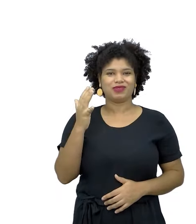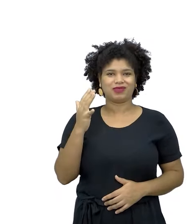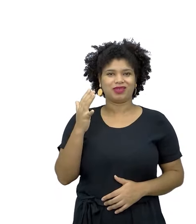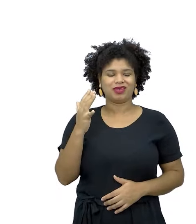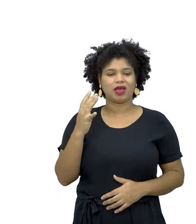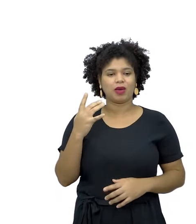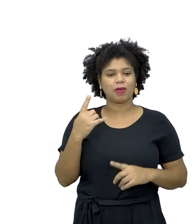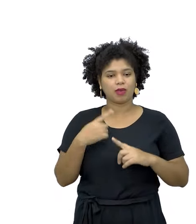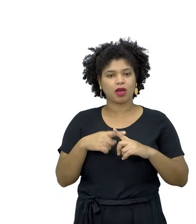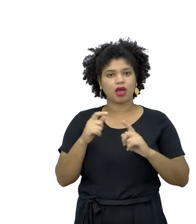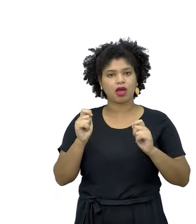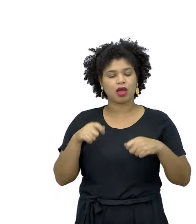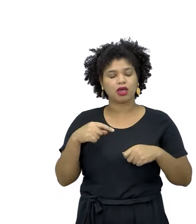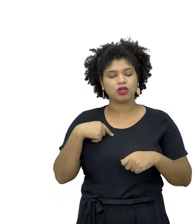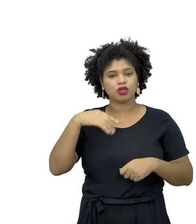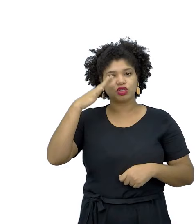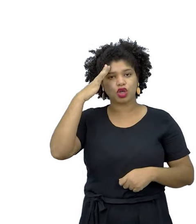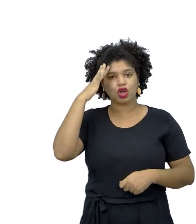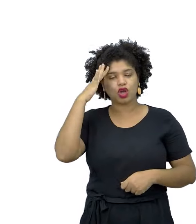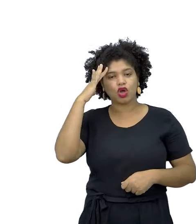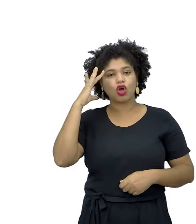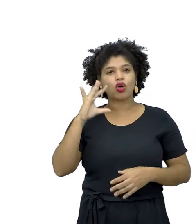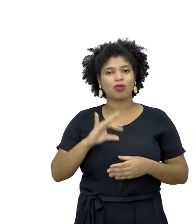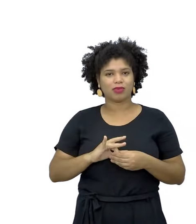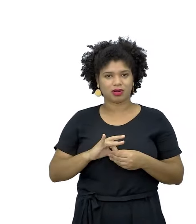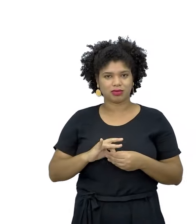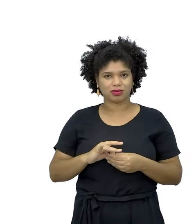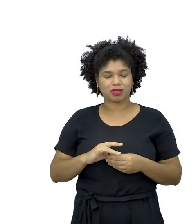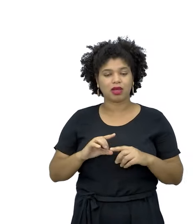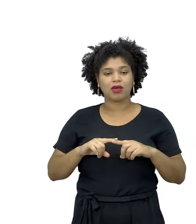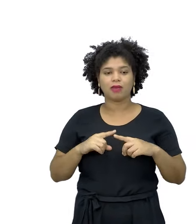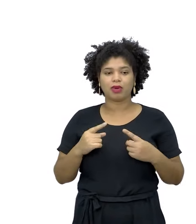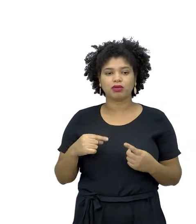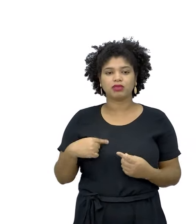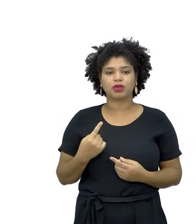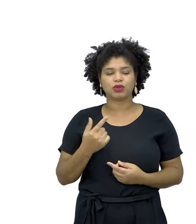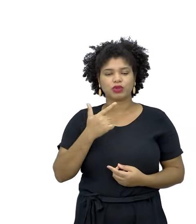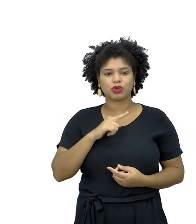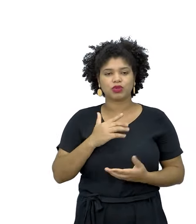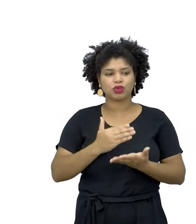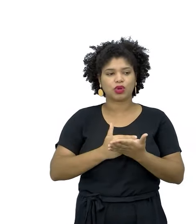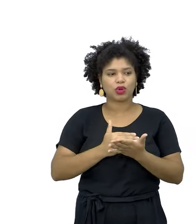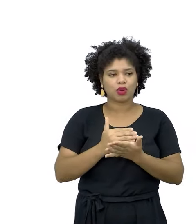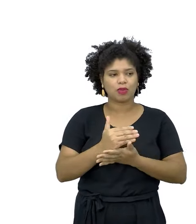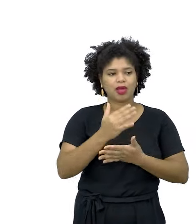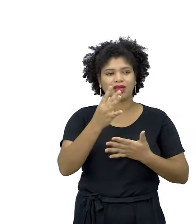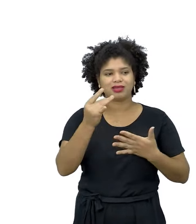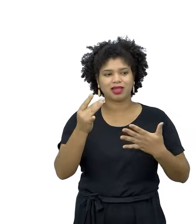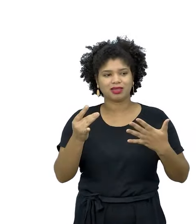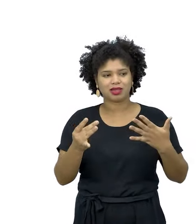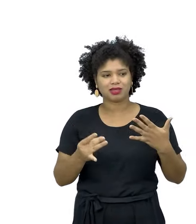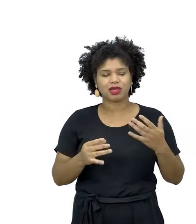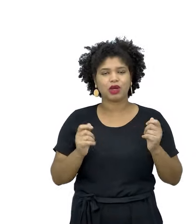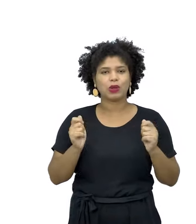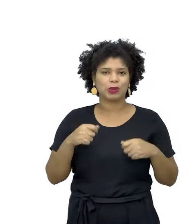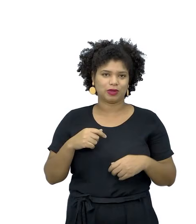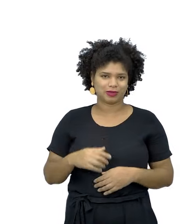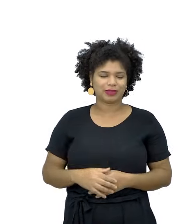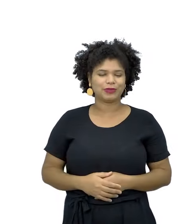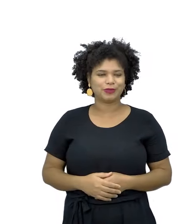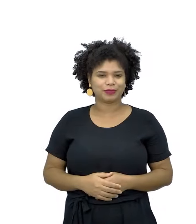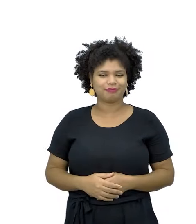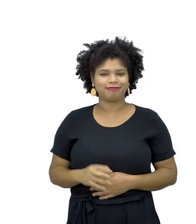essa resolução, que nós vamos entender esse problema, nós vamos começar a destrinchar esse problema, trabalhar com